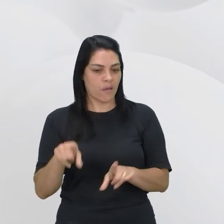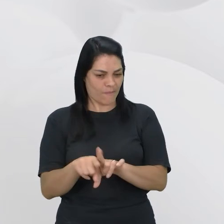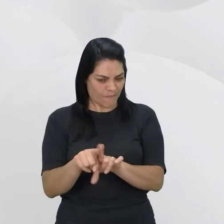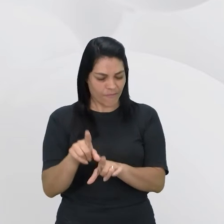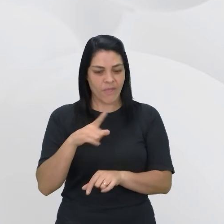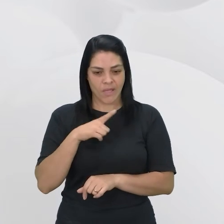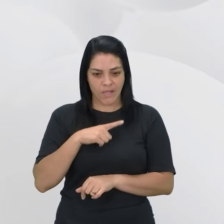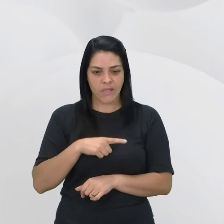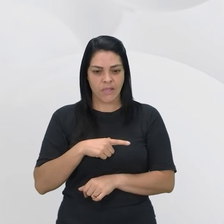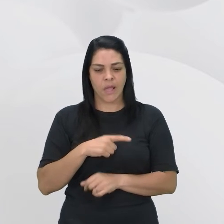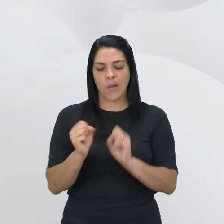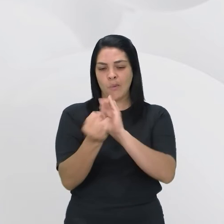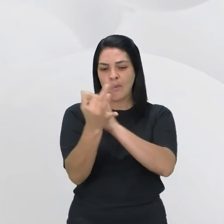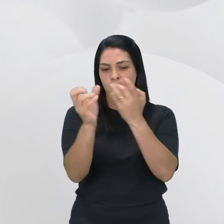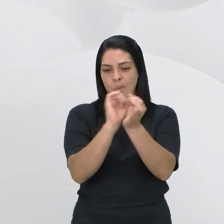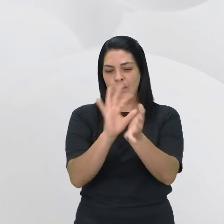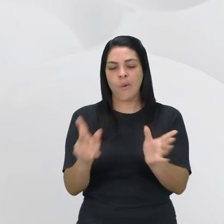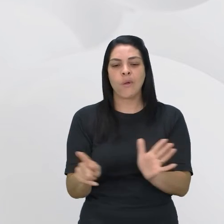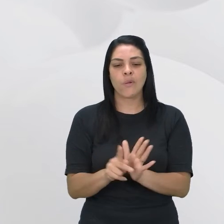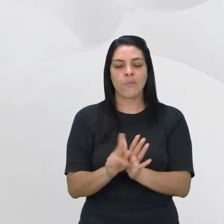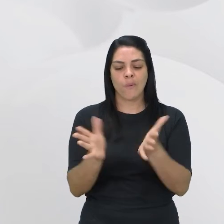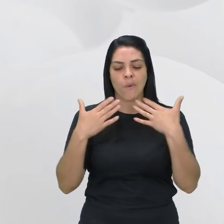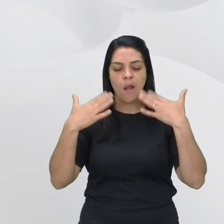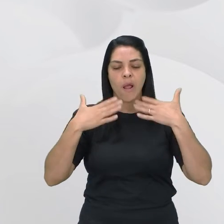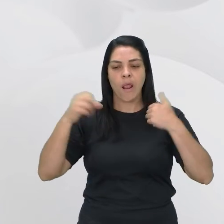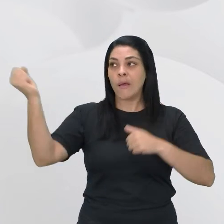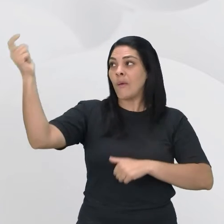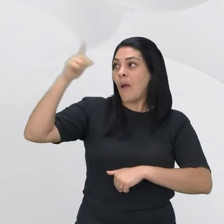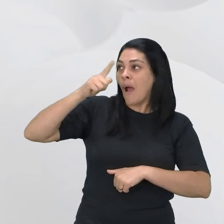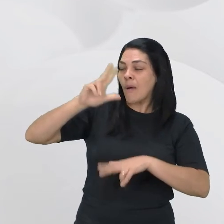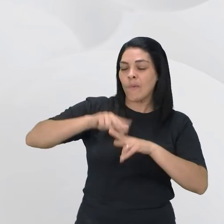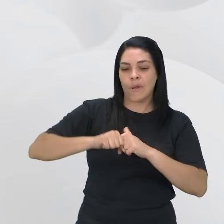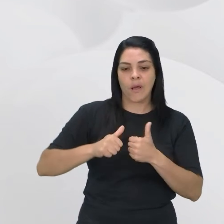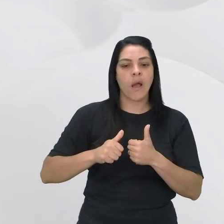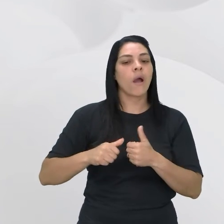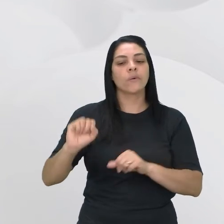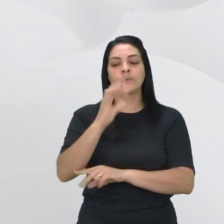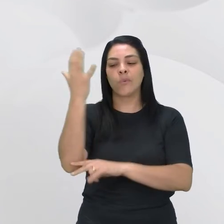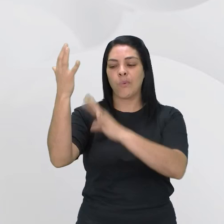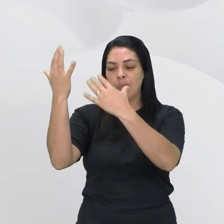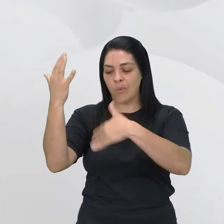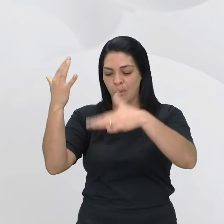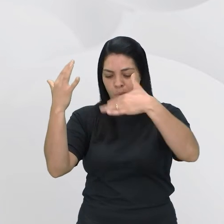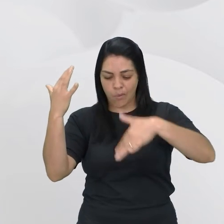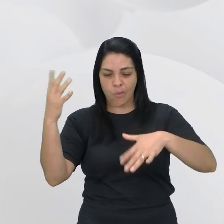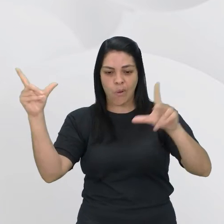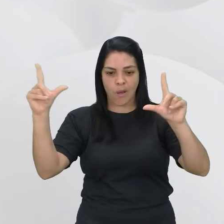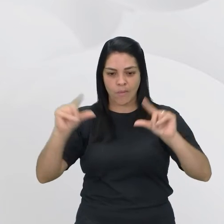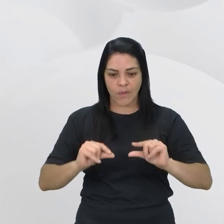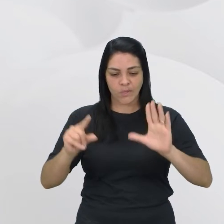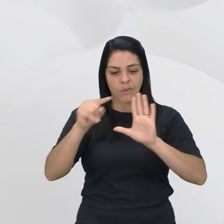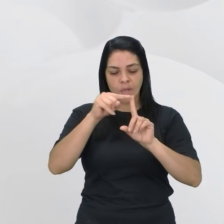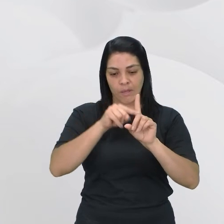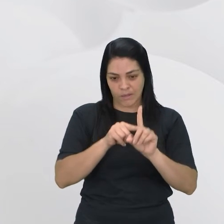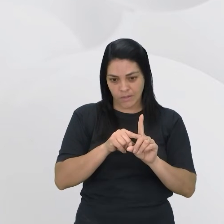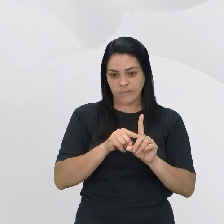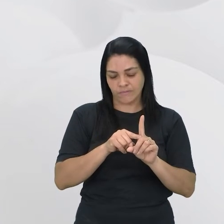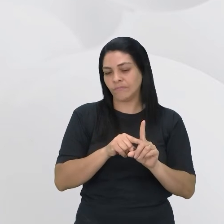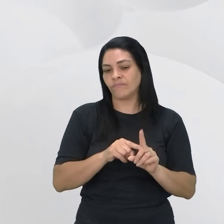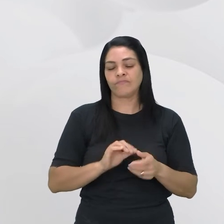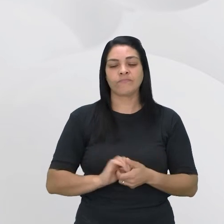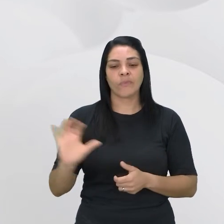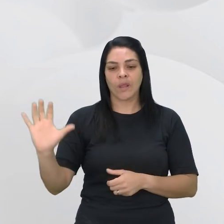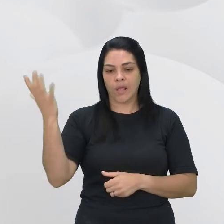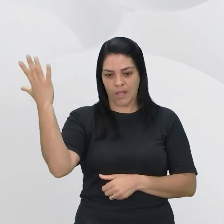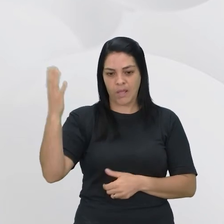de reflexão do calor do sol pelas folhas, né, que contribui para diminuir essa temperatura ali do microclima, né,